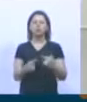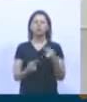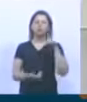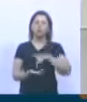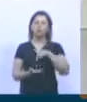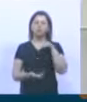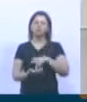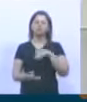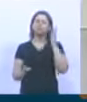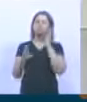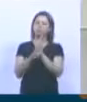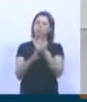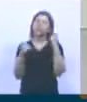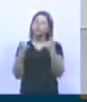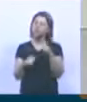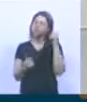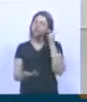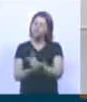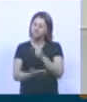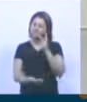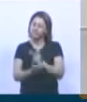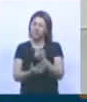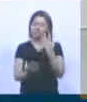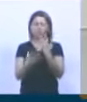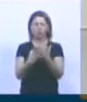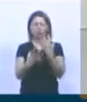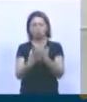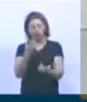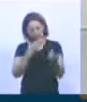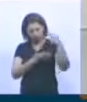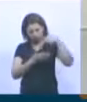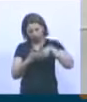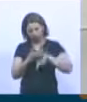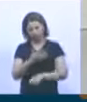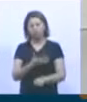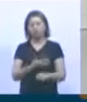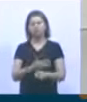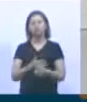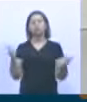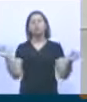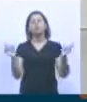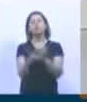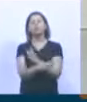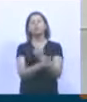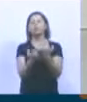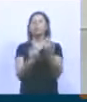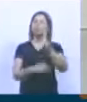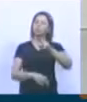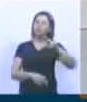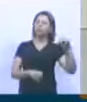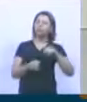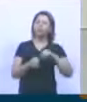descobri que ele realmente necessitava, porque ele fez uma confissão profunda, completa, como ele nunca tinha feito antes na vida.